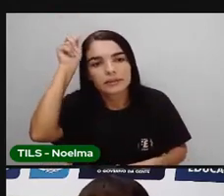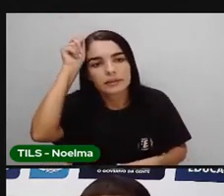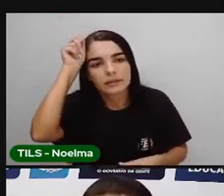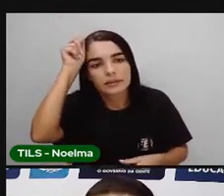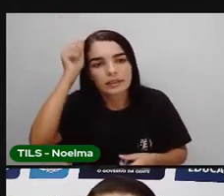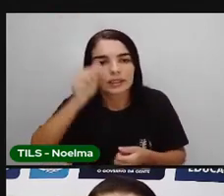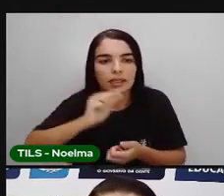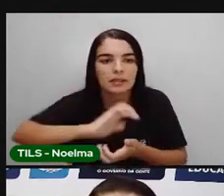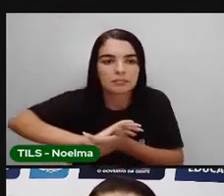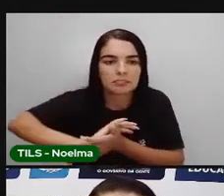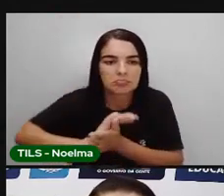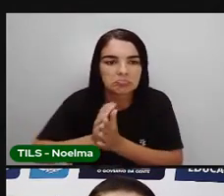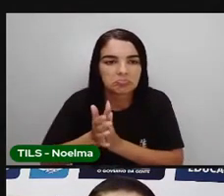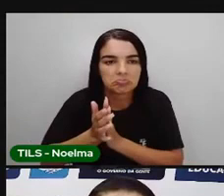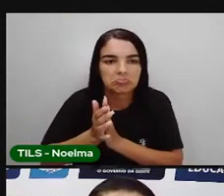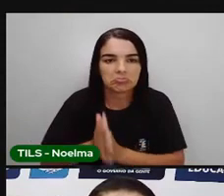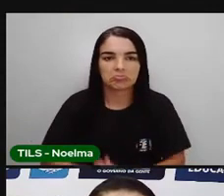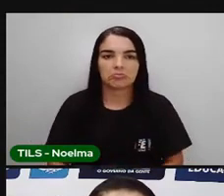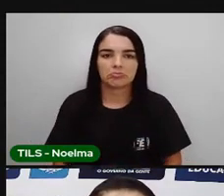desmatamento.